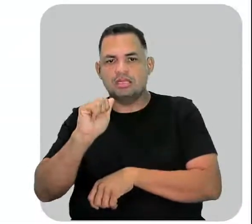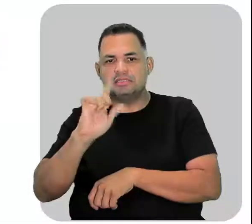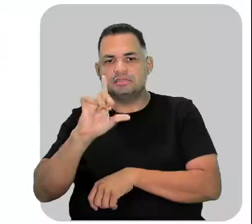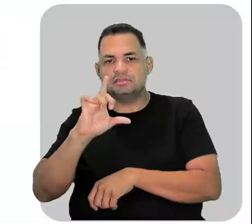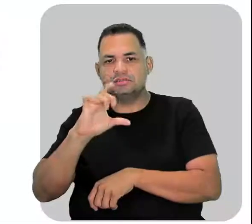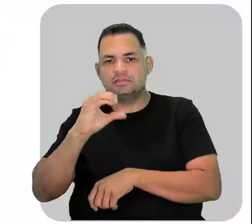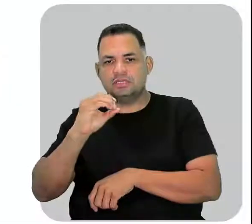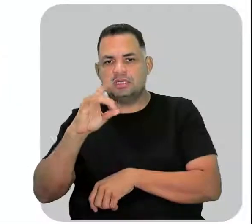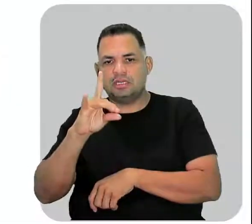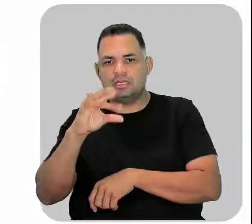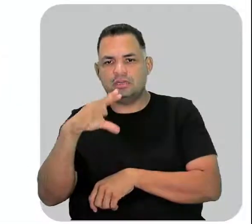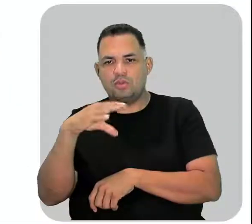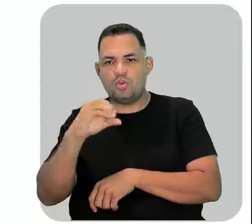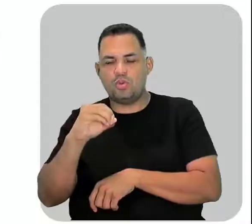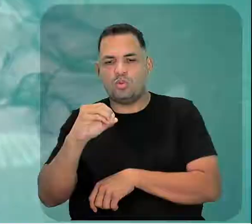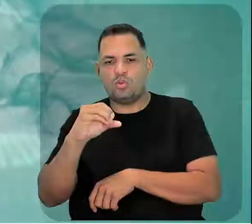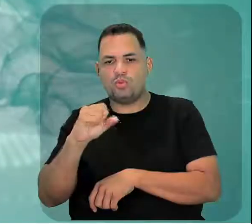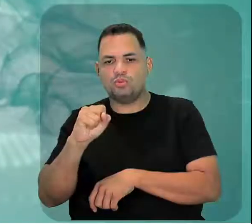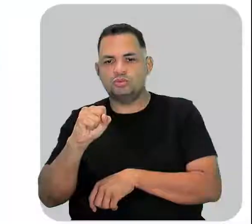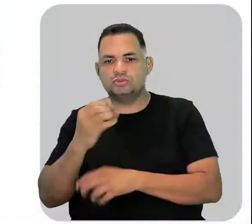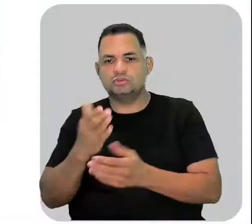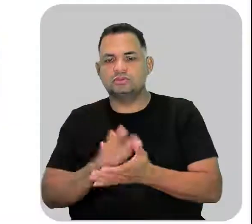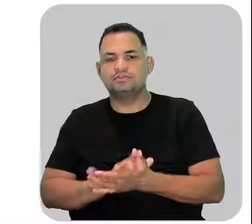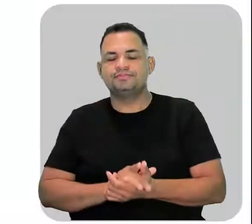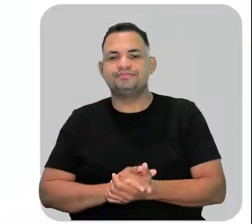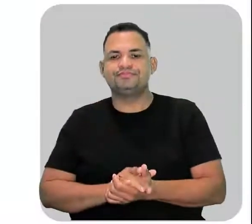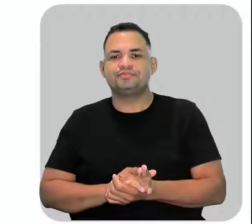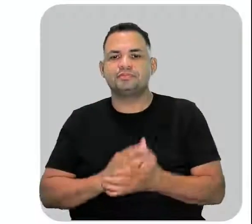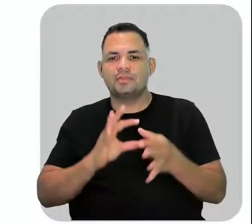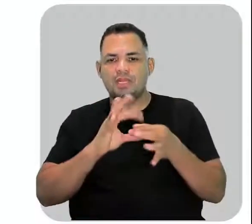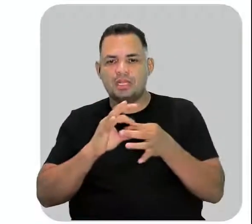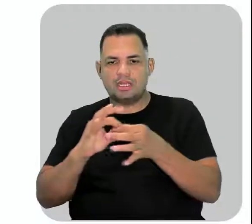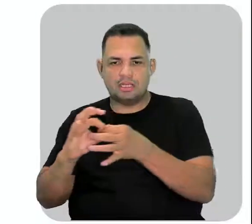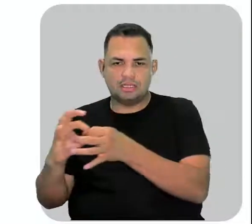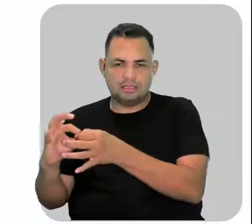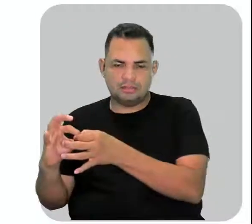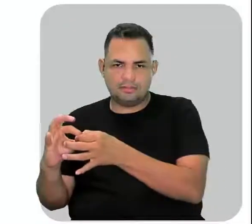acíclicos, ou seja, de cadeia aberta,